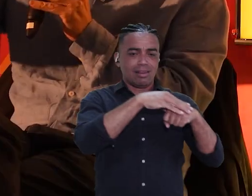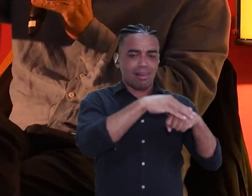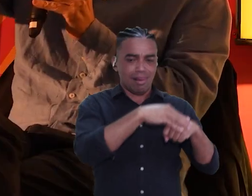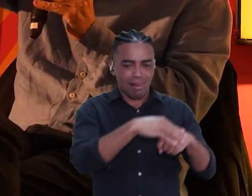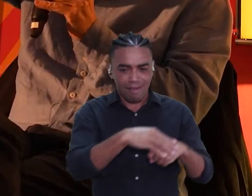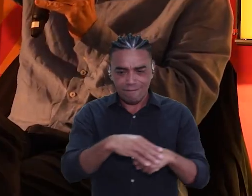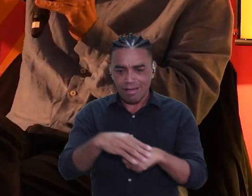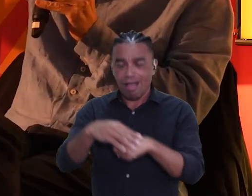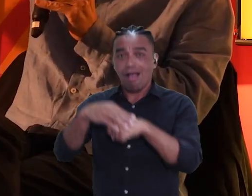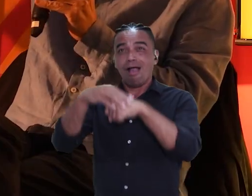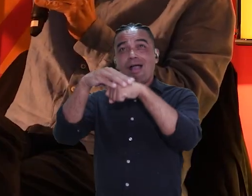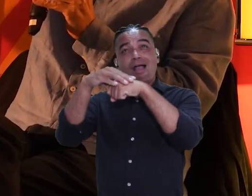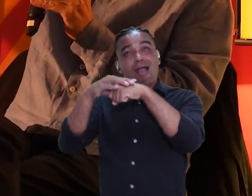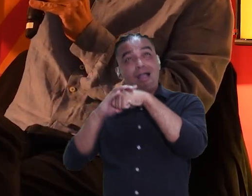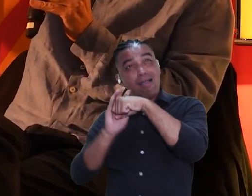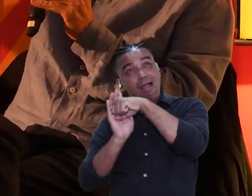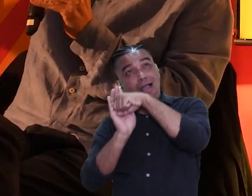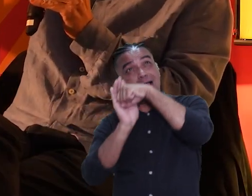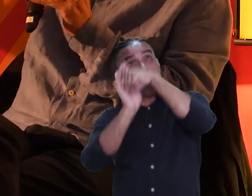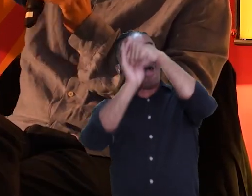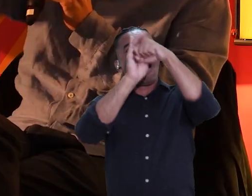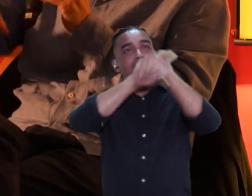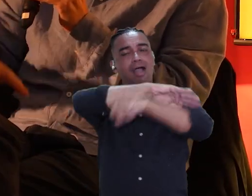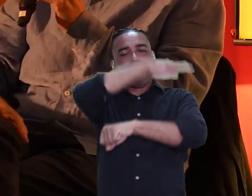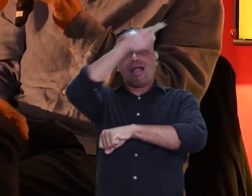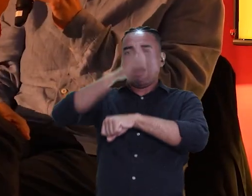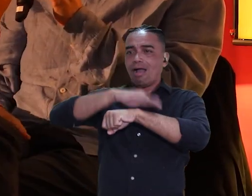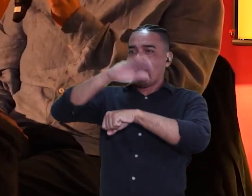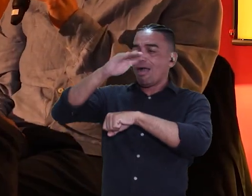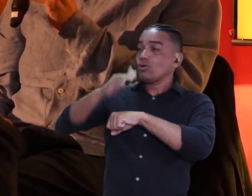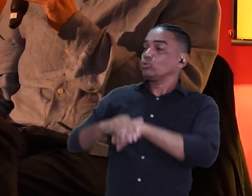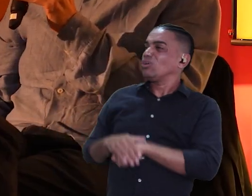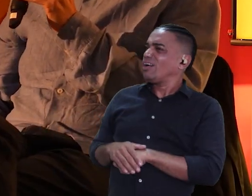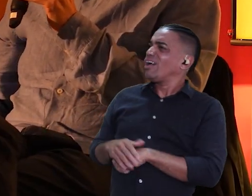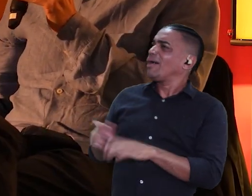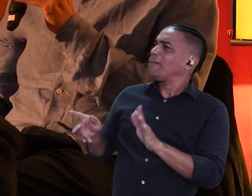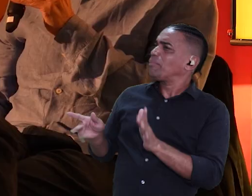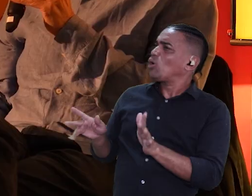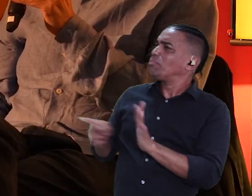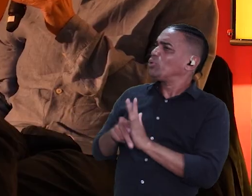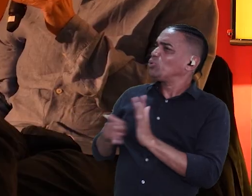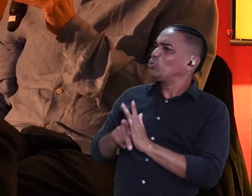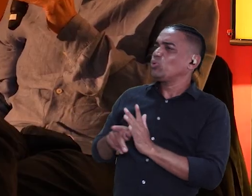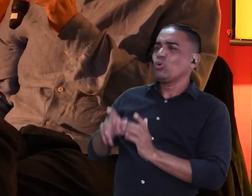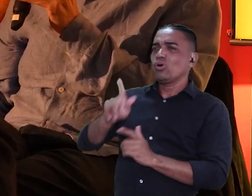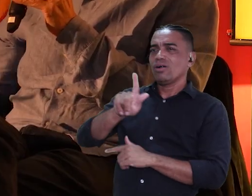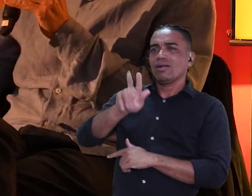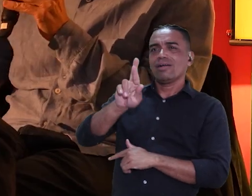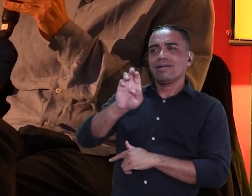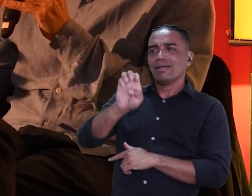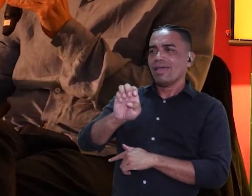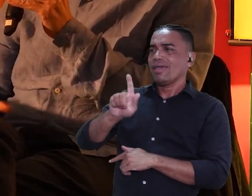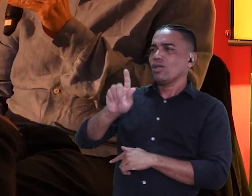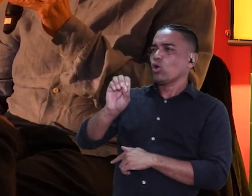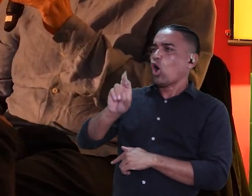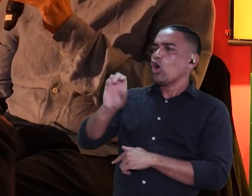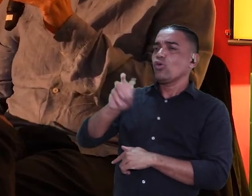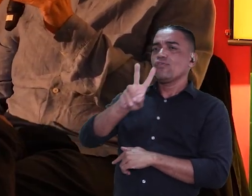levá-la para o alto de um morro. Quando você leva Peça lá... incrível do Gregório, né? Do Gregório do Vivier. Pois